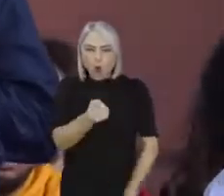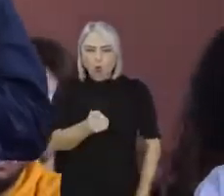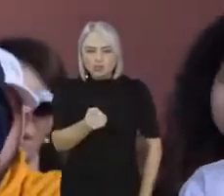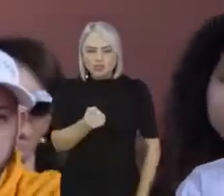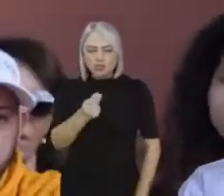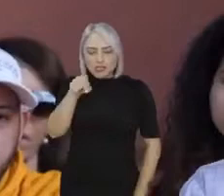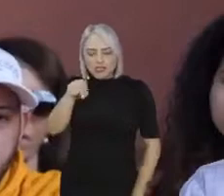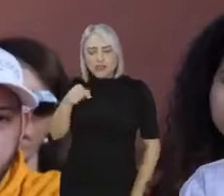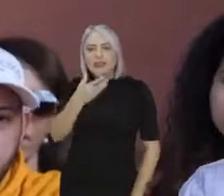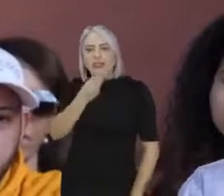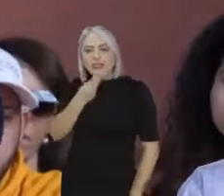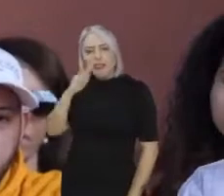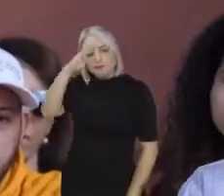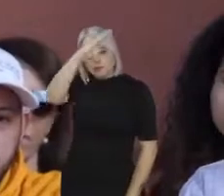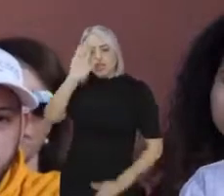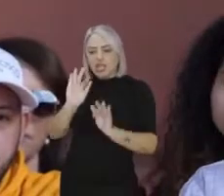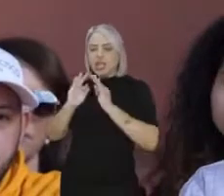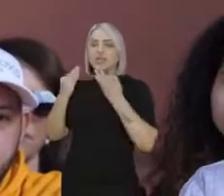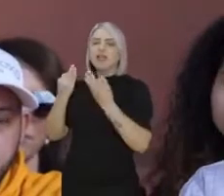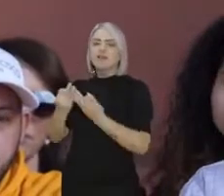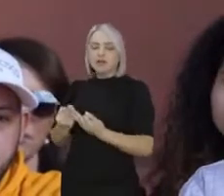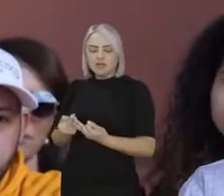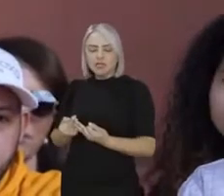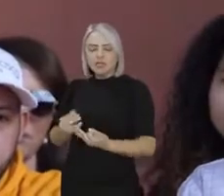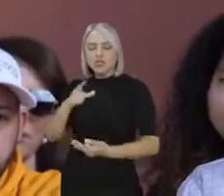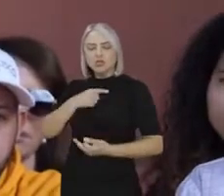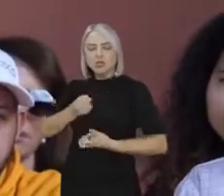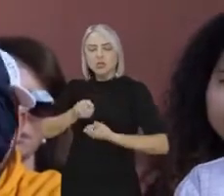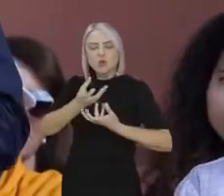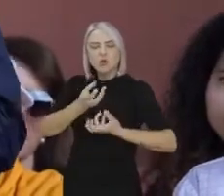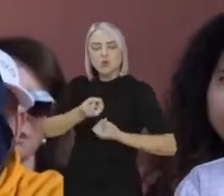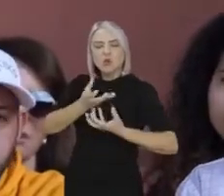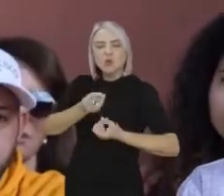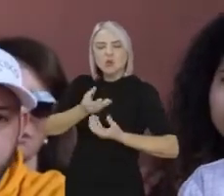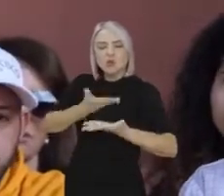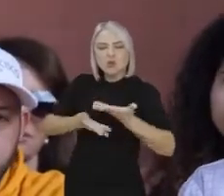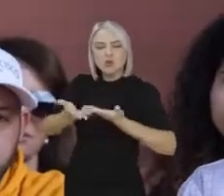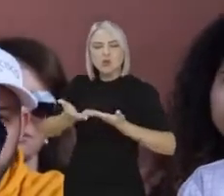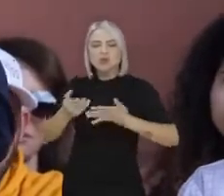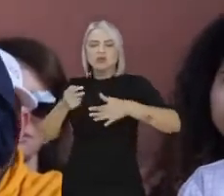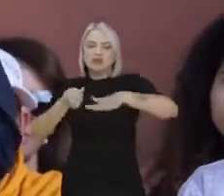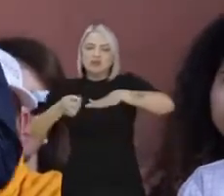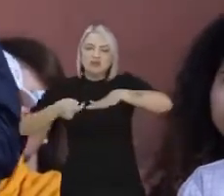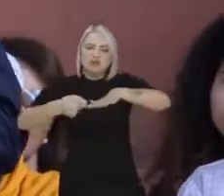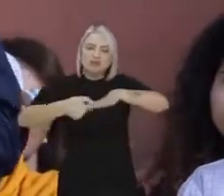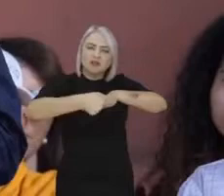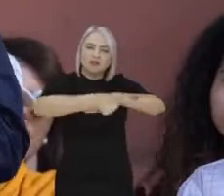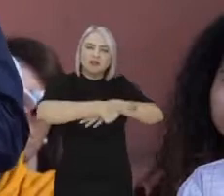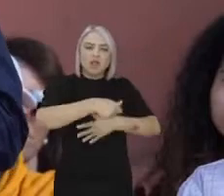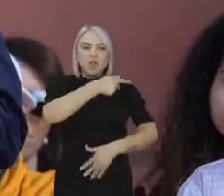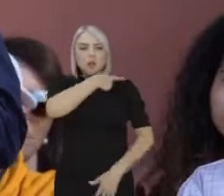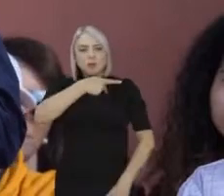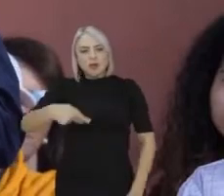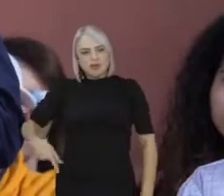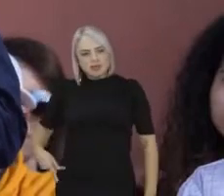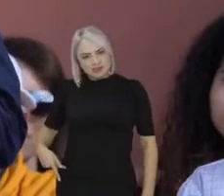todo santo dia pelo fake news. Um presidente que conta 7 mentiras todo